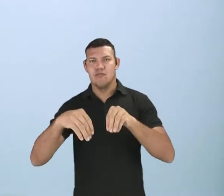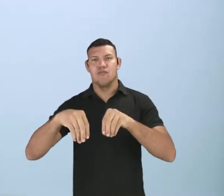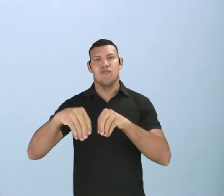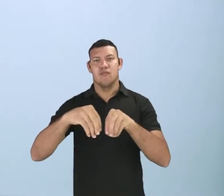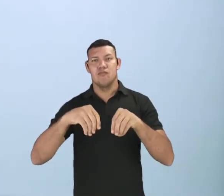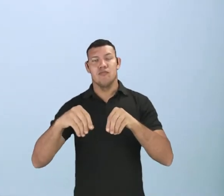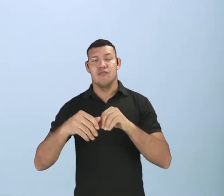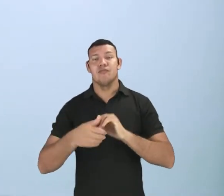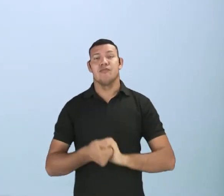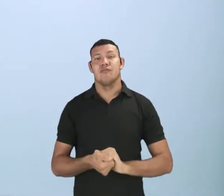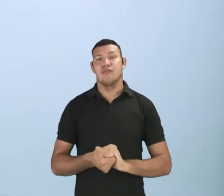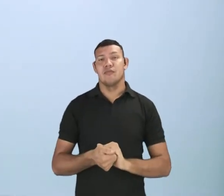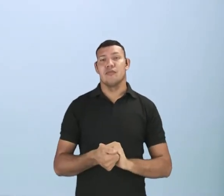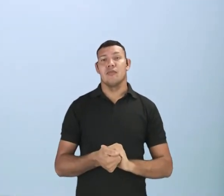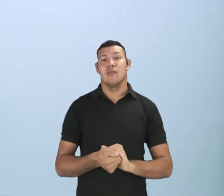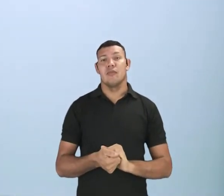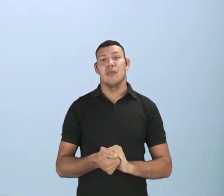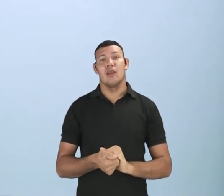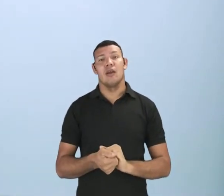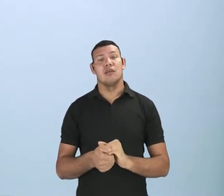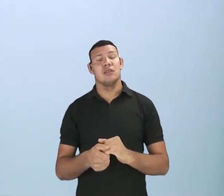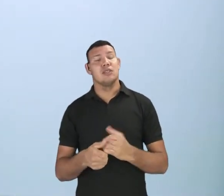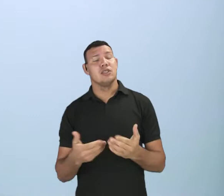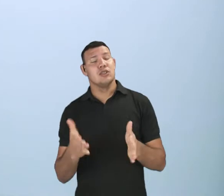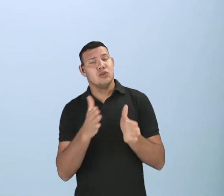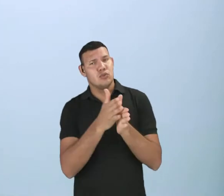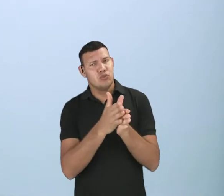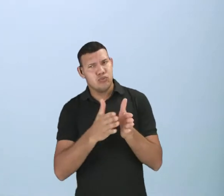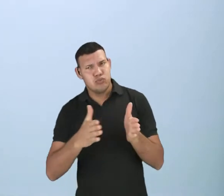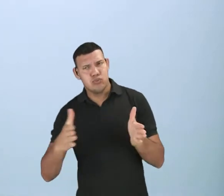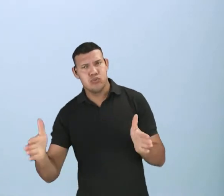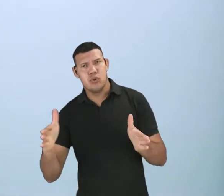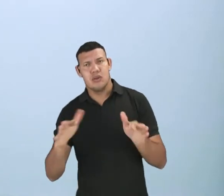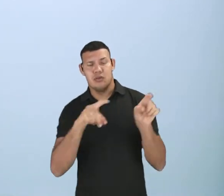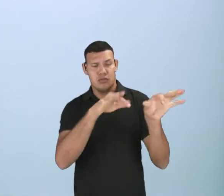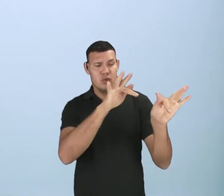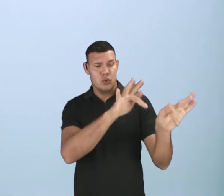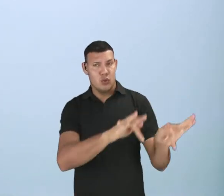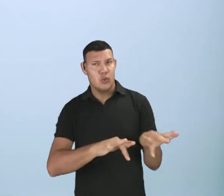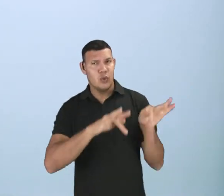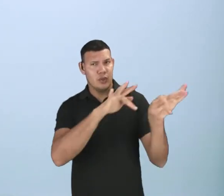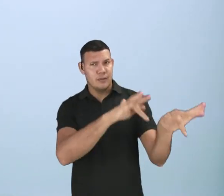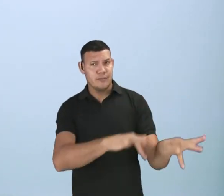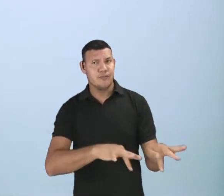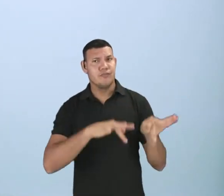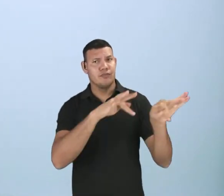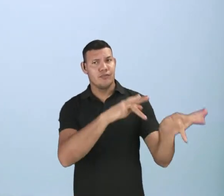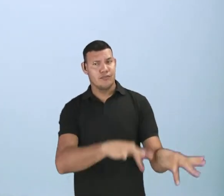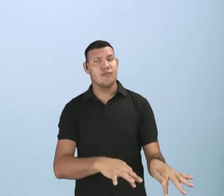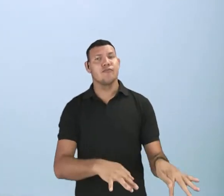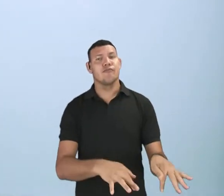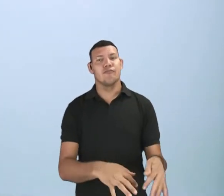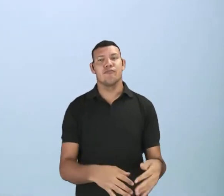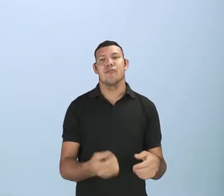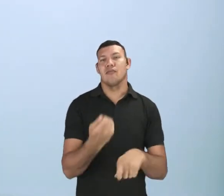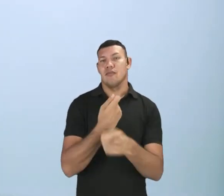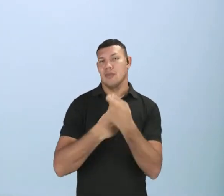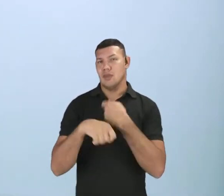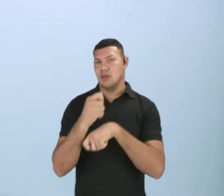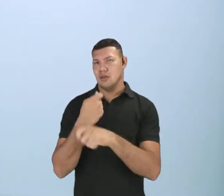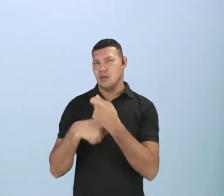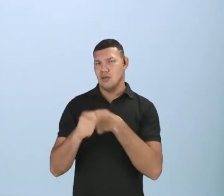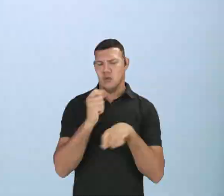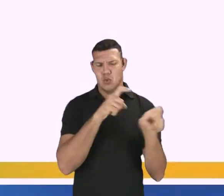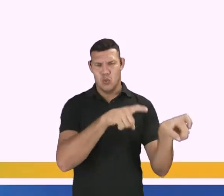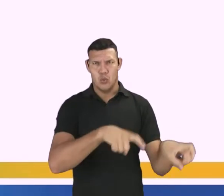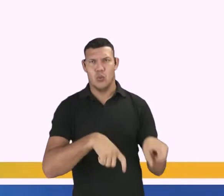terra. E durante o feudalismo, né, que vai acontecer a ruralização da economia, nós